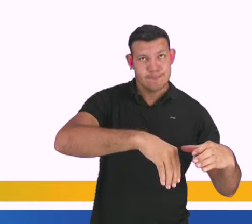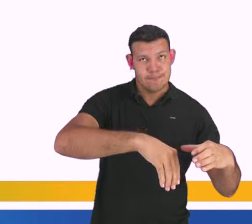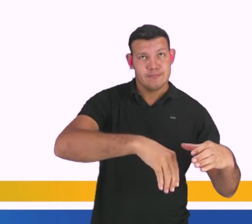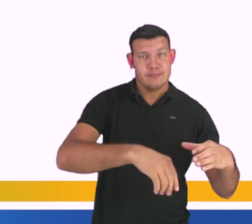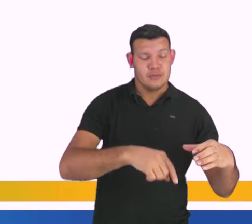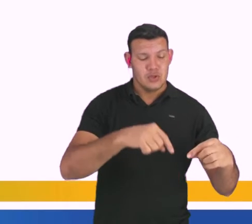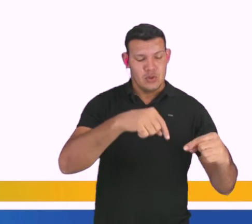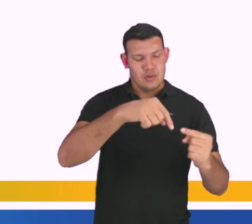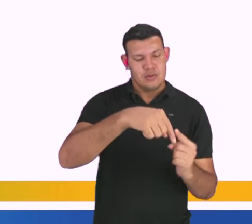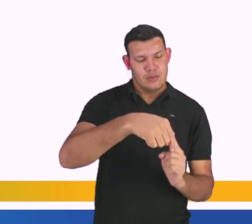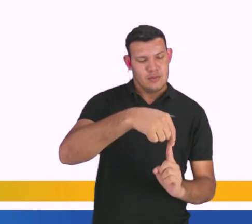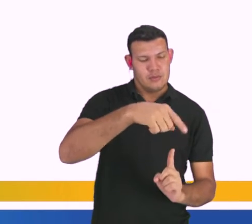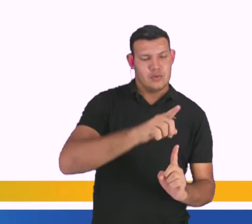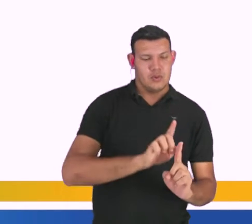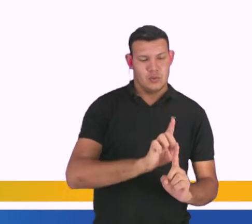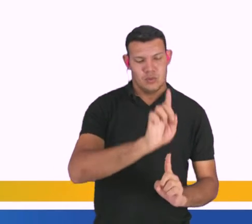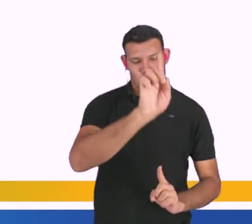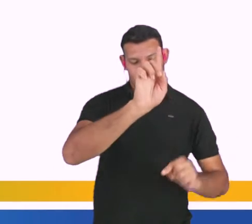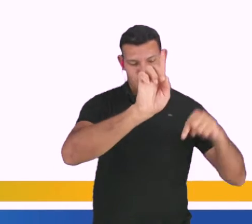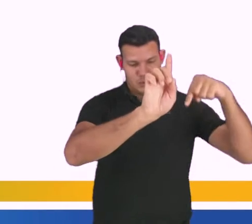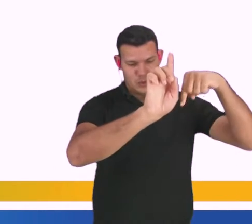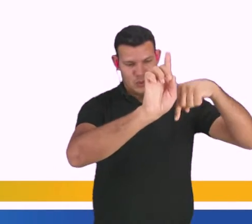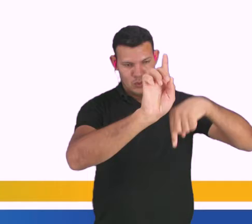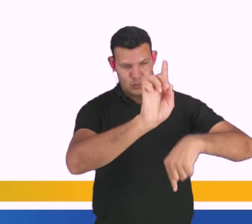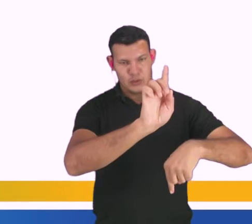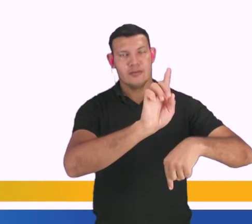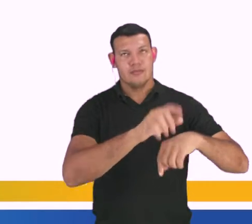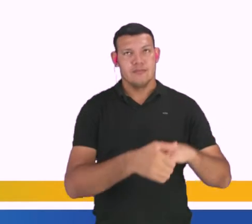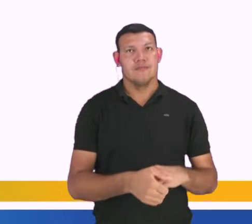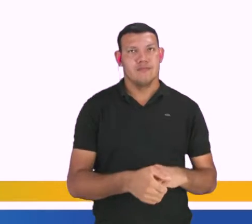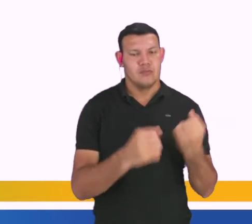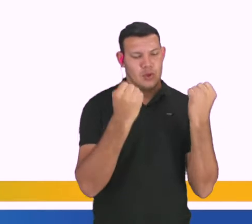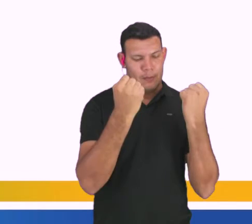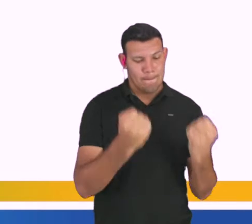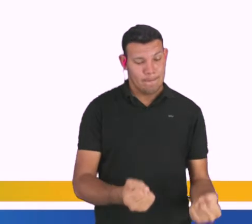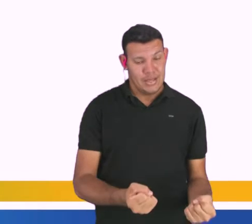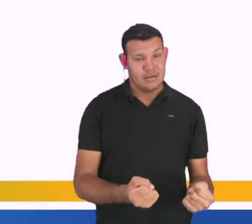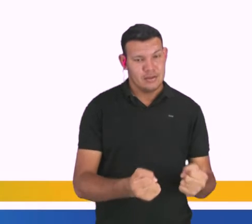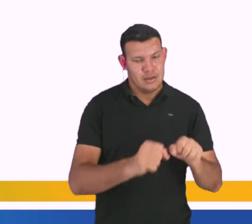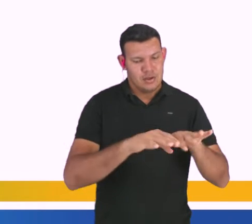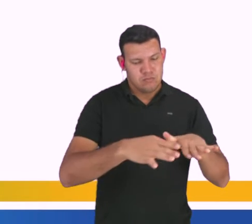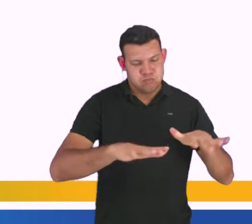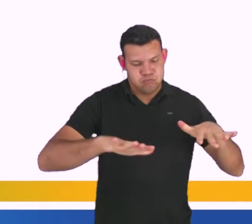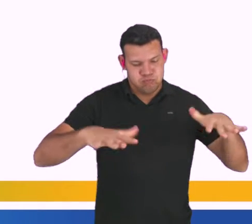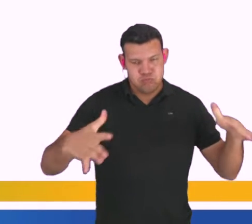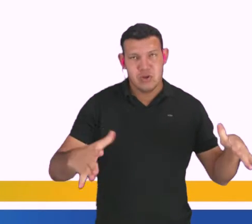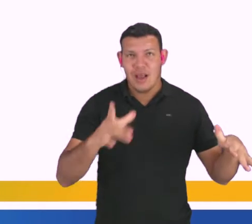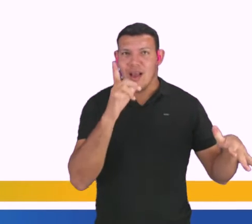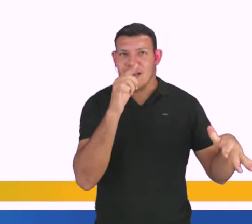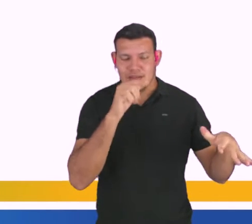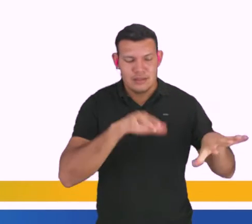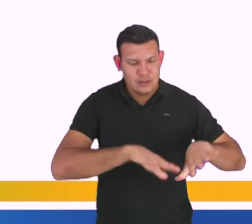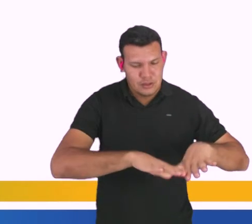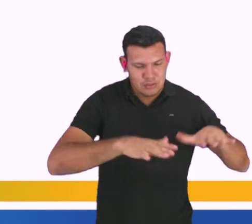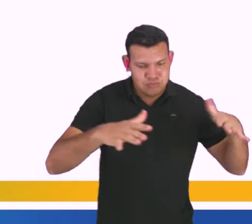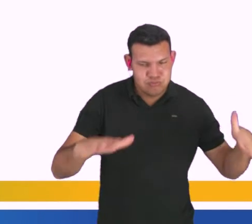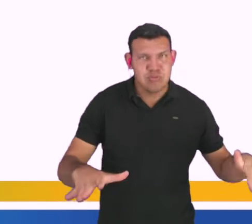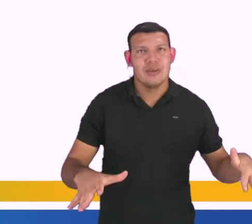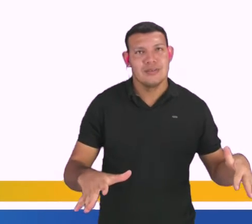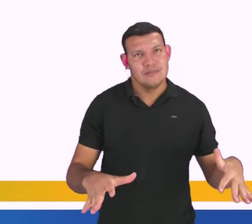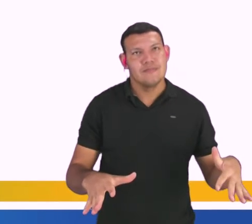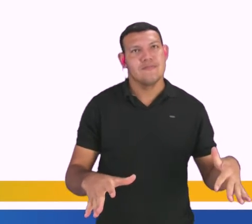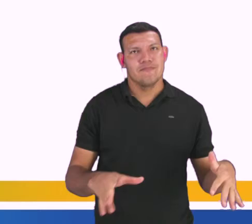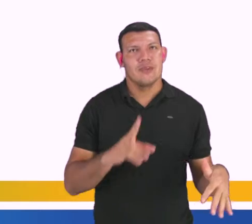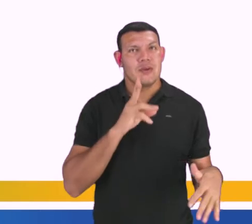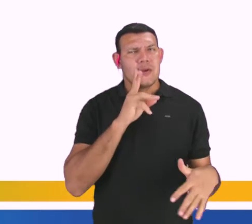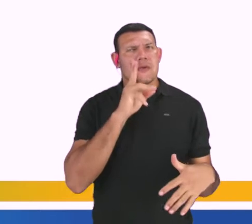força dirigida. Essa força é para cima e ela é igual ao peso do fluido que se desloca. É muito importante você entender isso. Quando diz que a força é igual ao